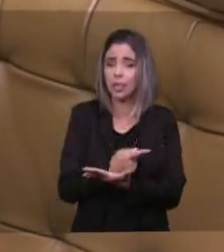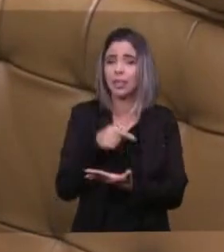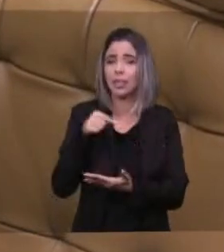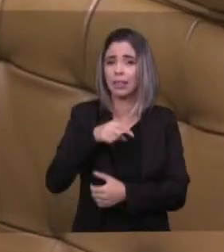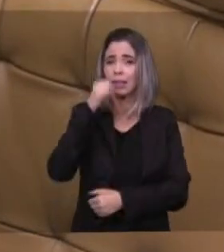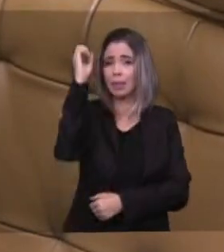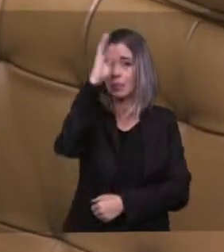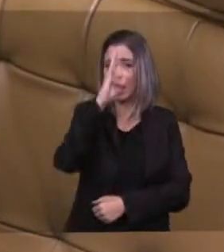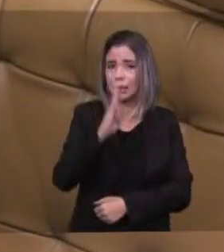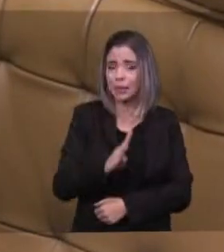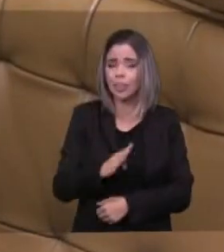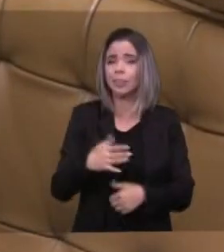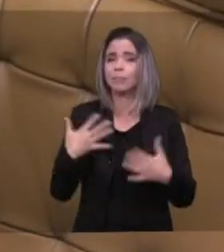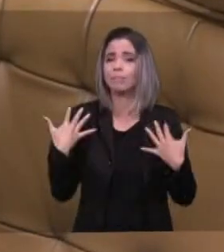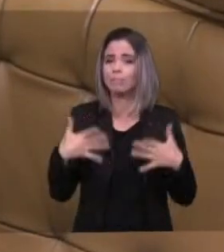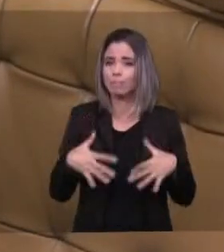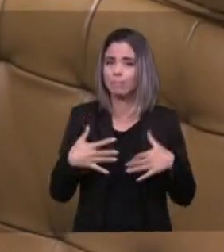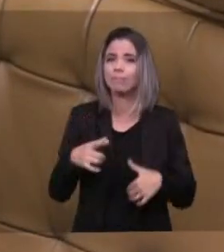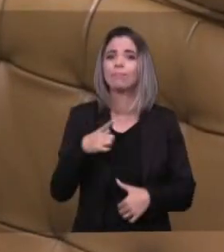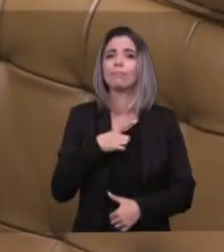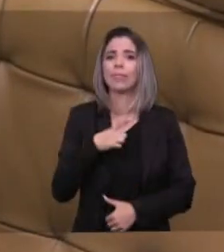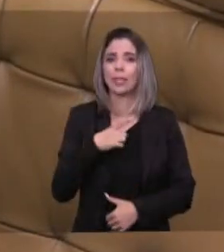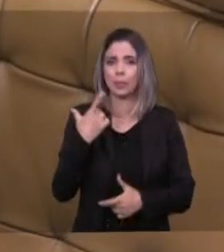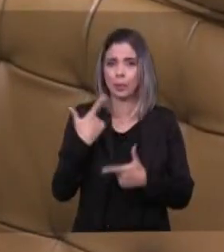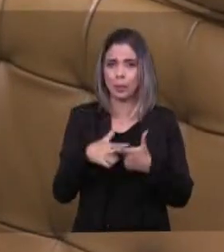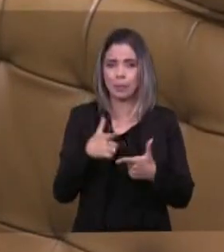deserto do real, diria Dal.